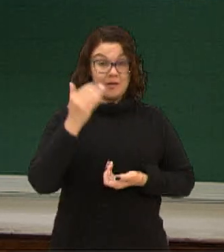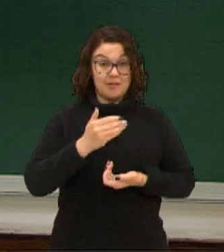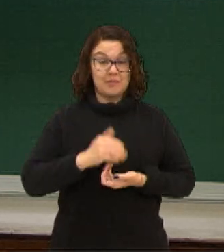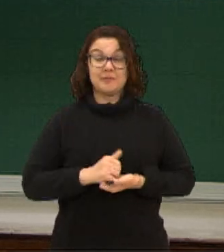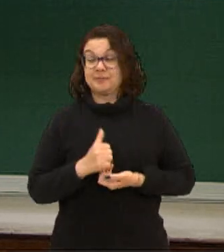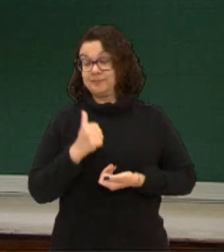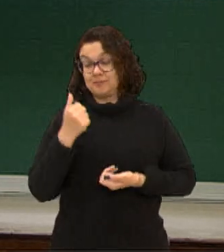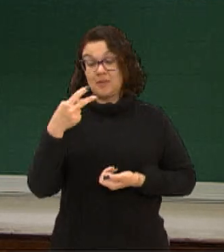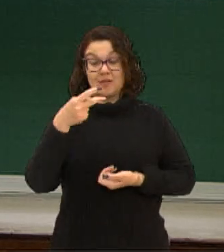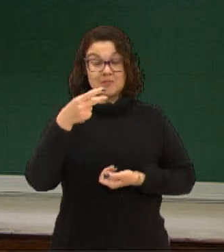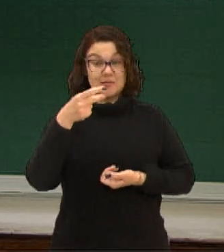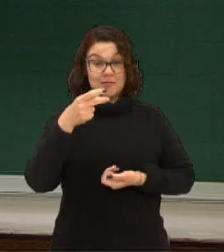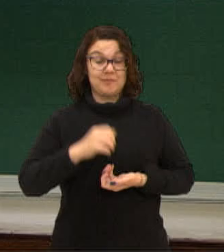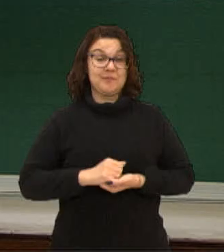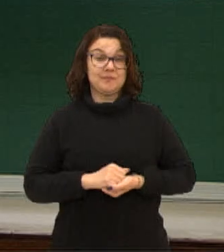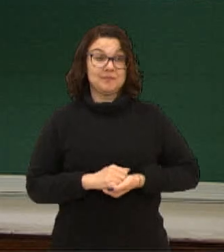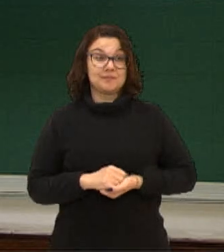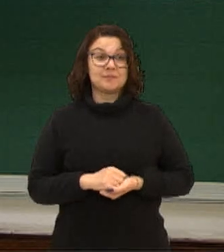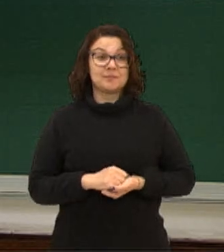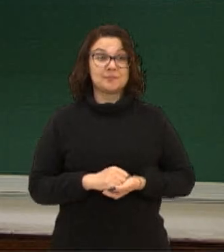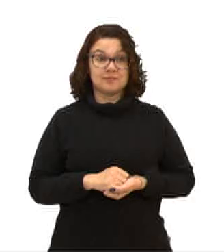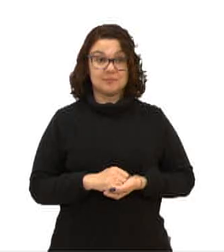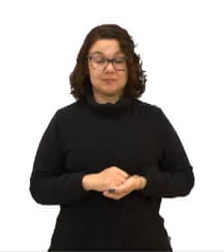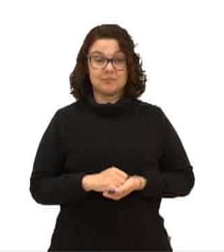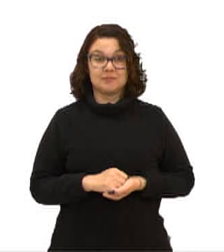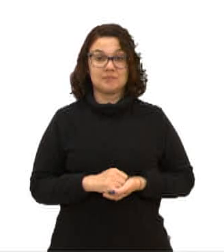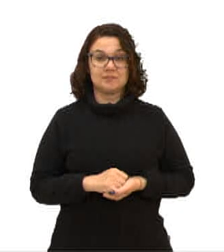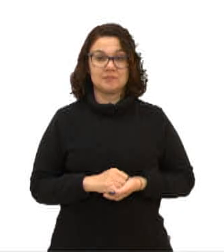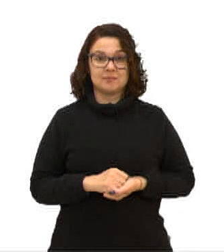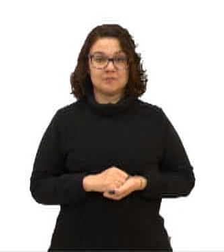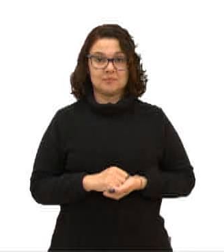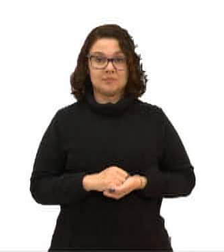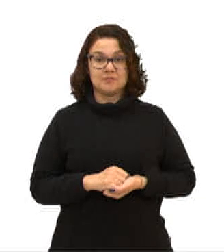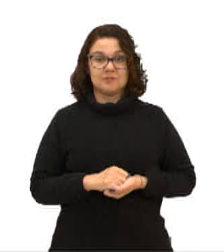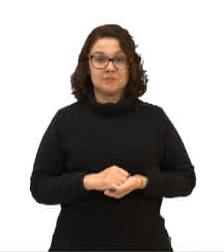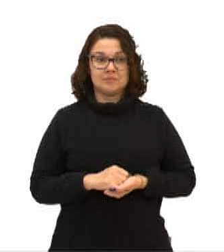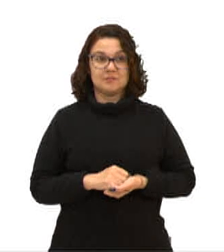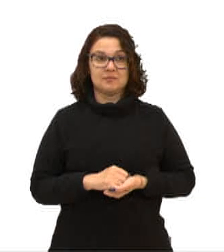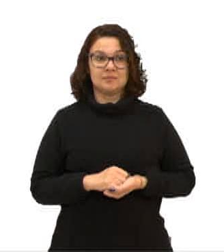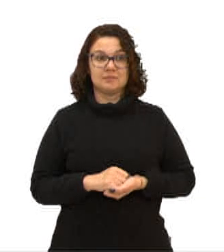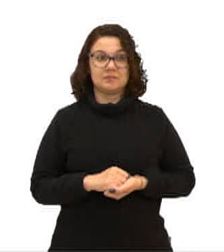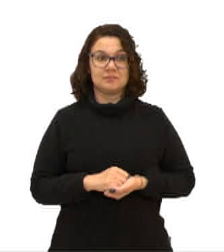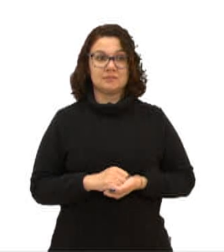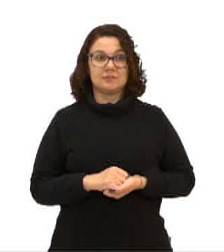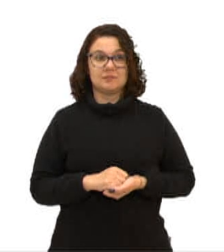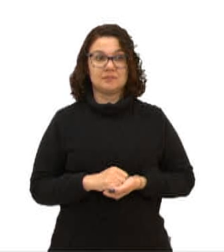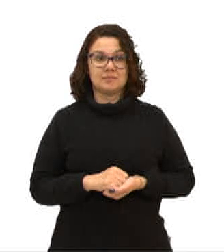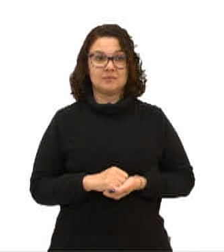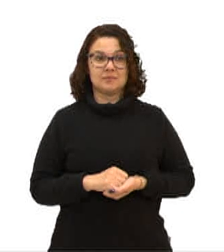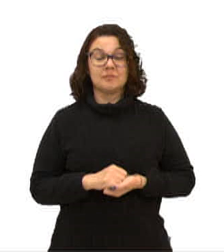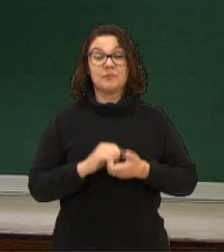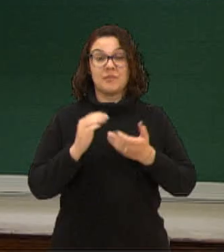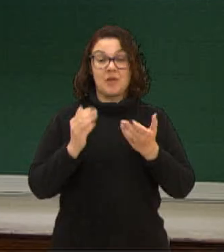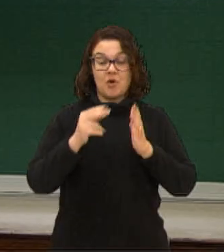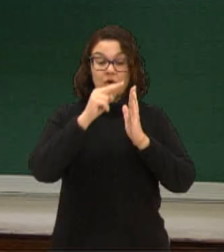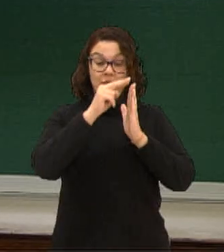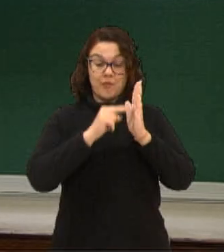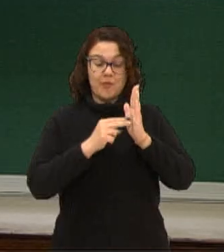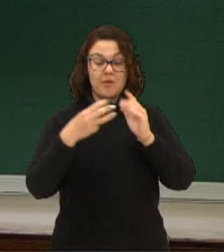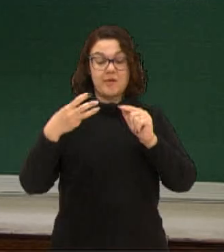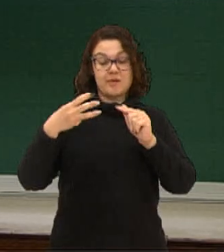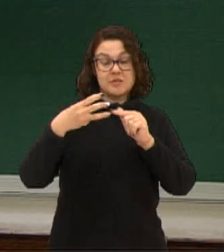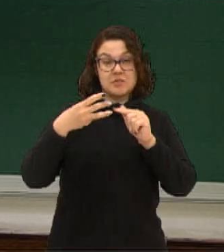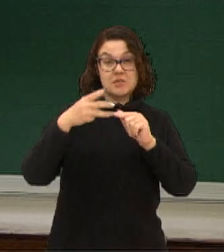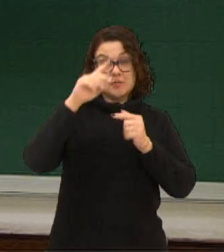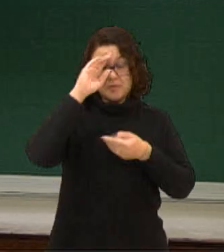a atividade 2. Lê uma vez mais o terceiro parágrafo e contesta. Eu vou ler com vocês agora esse terceiro